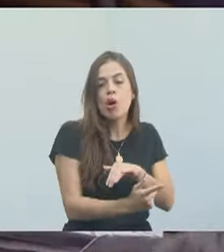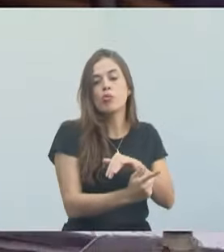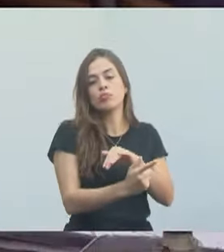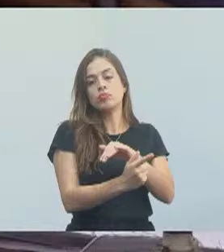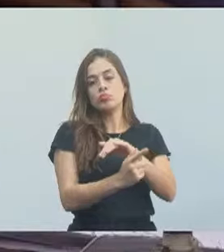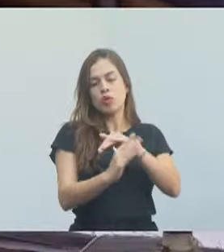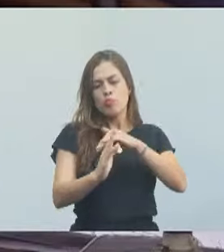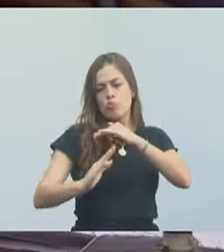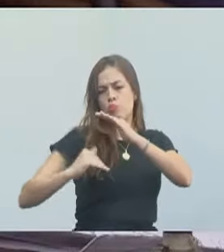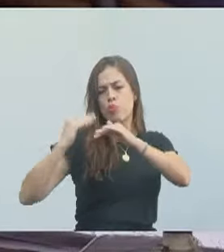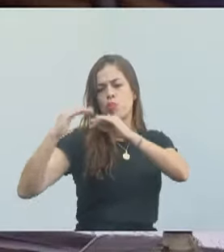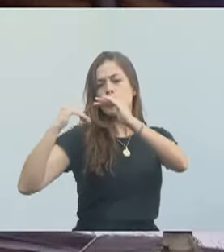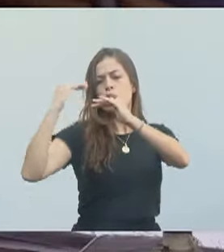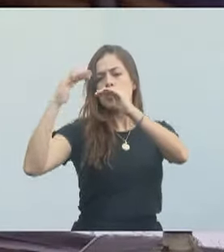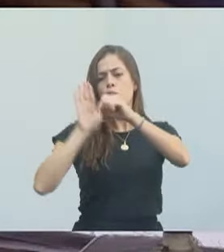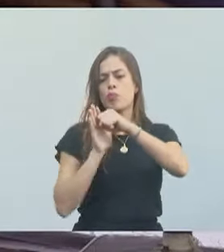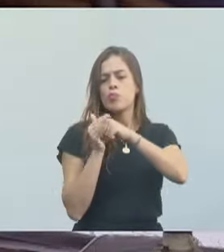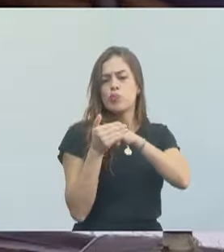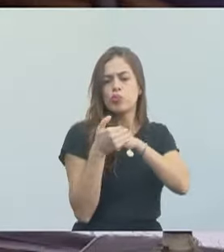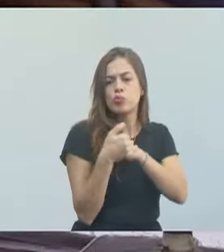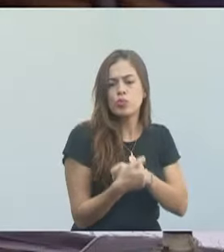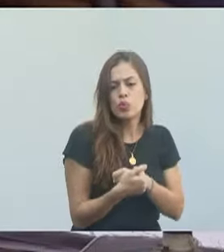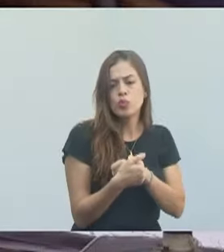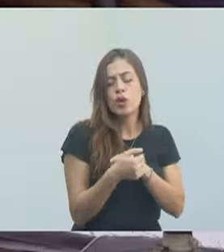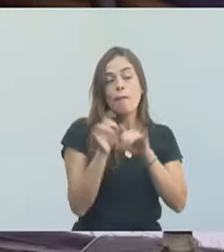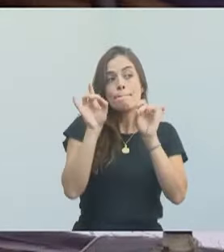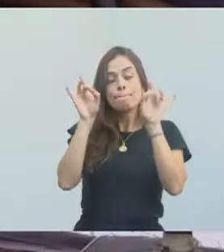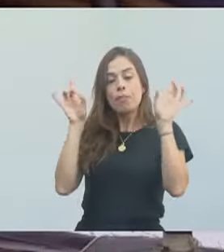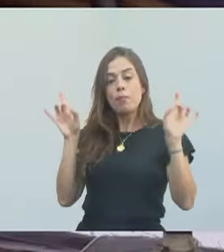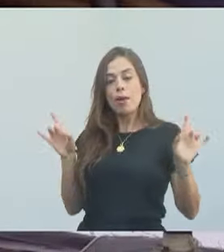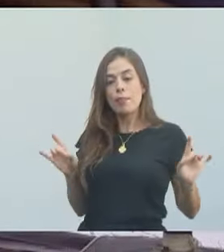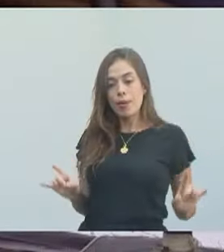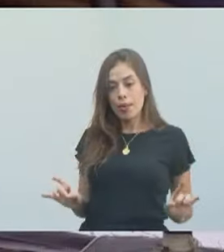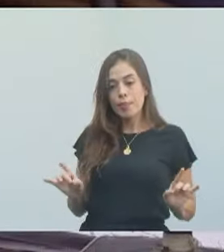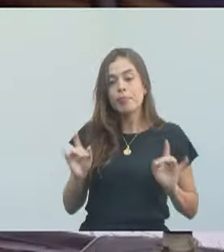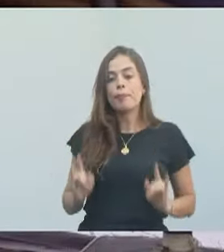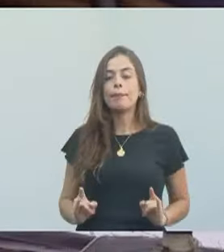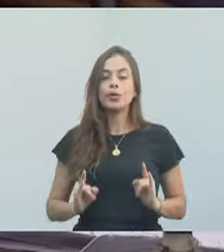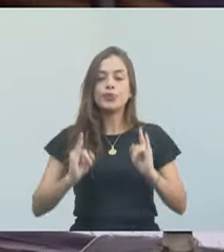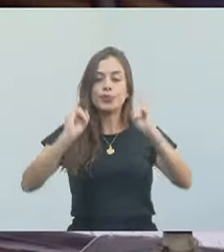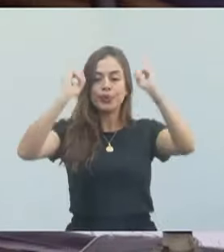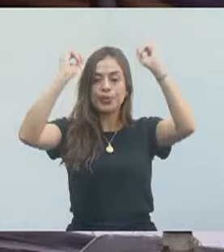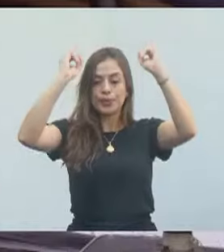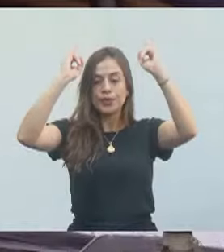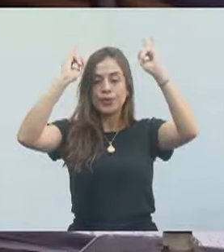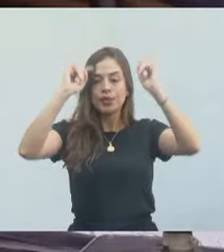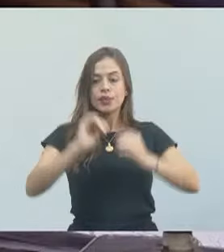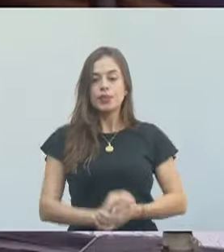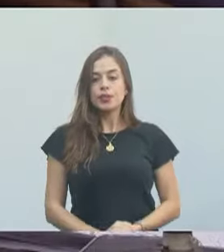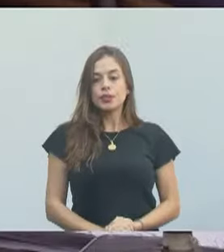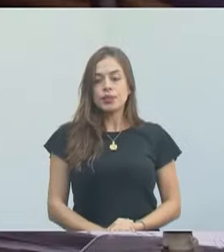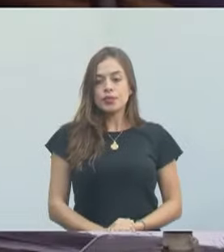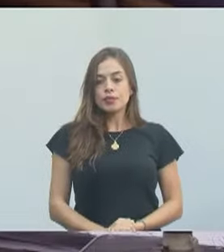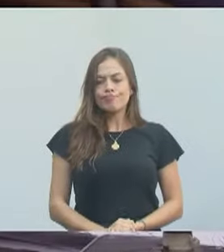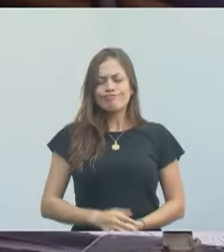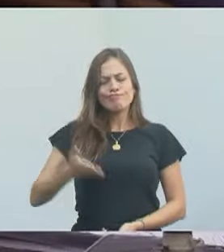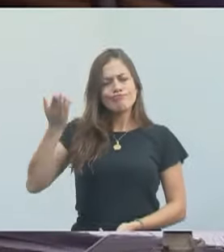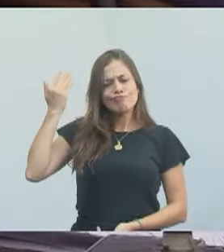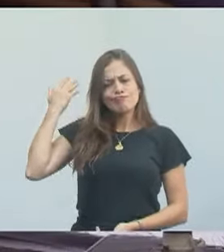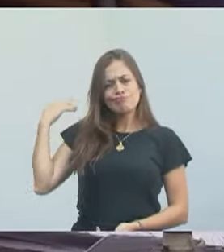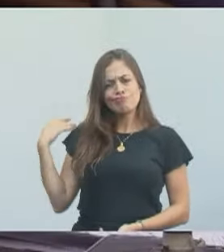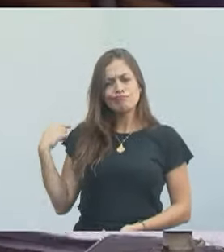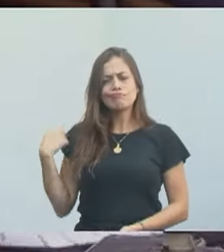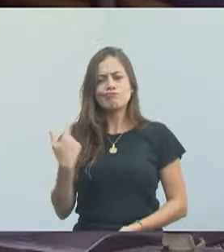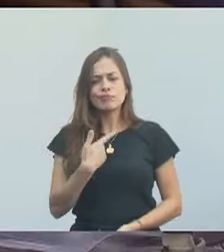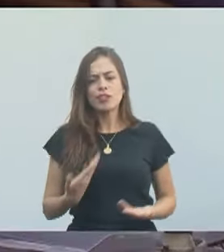gente promova a preservação, em especial, dos nossos prédios. Não é? Esses dias mesmo a gente